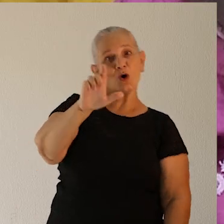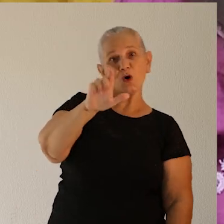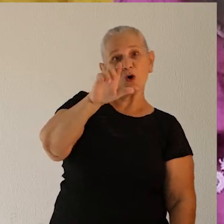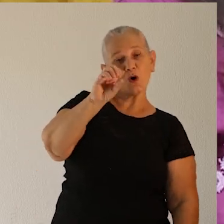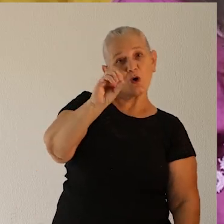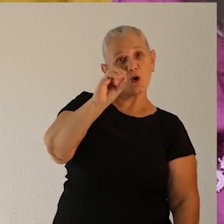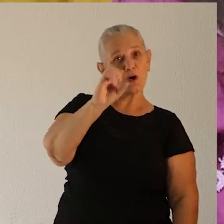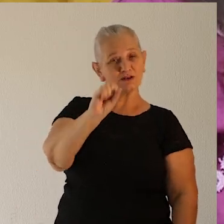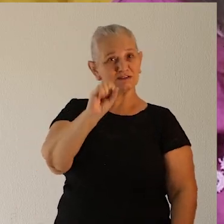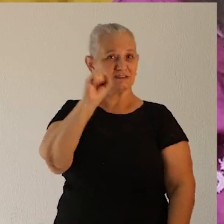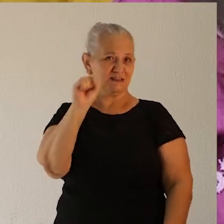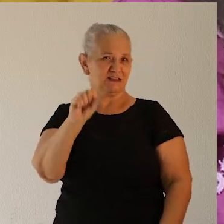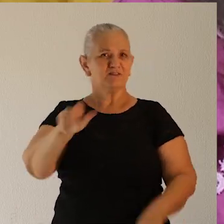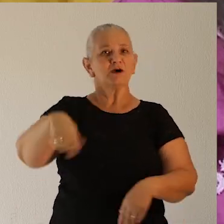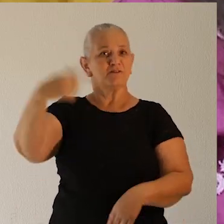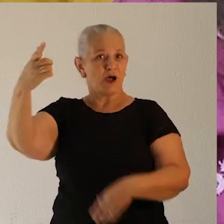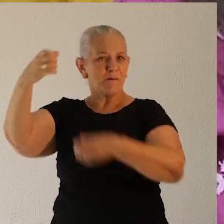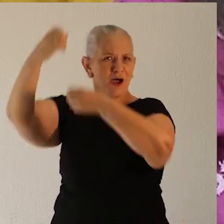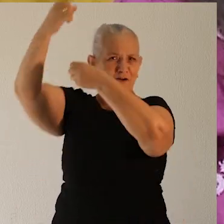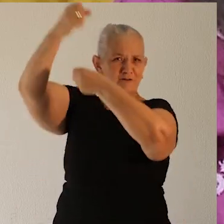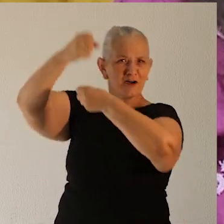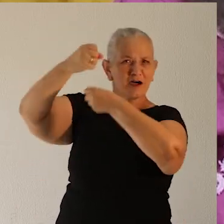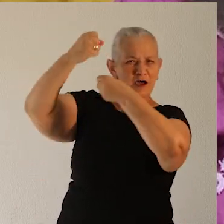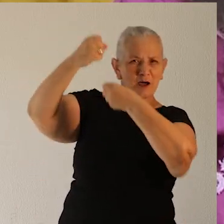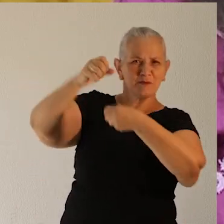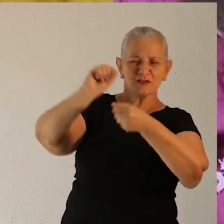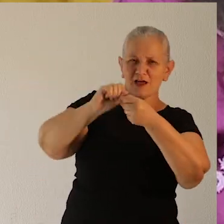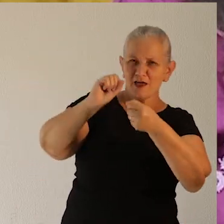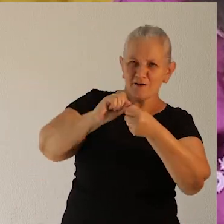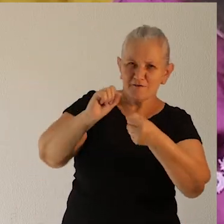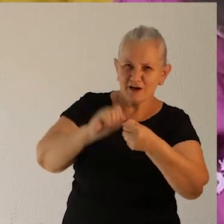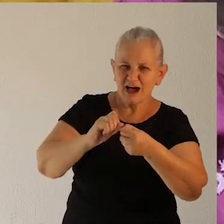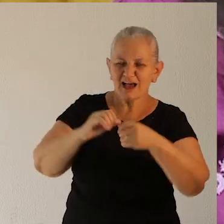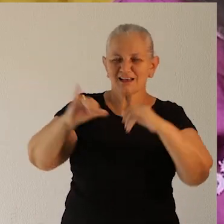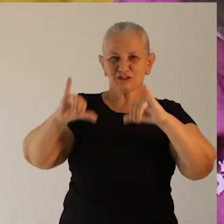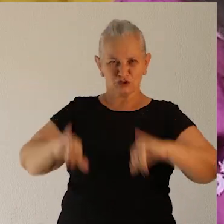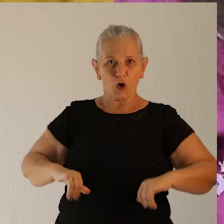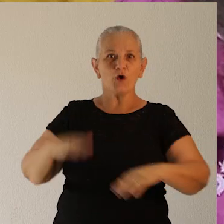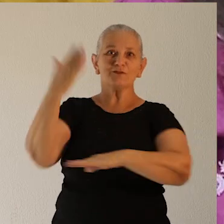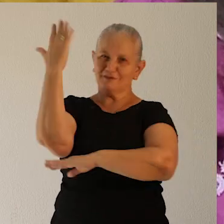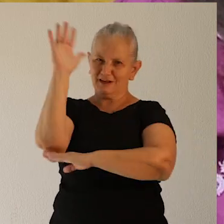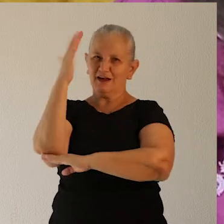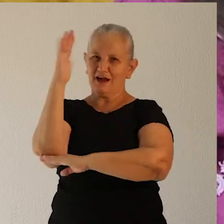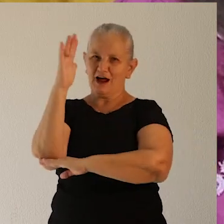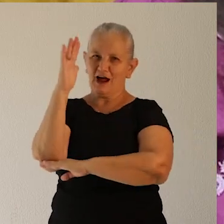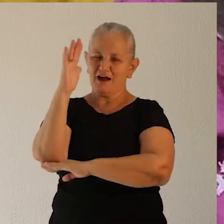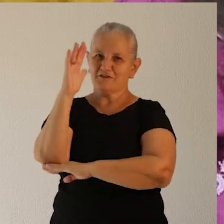fábrica e sofre uma metamorfose até virar